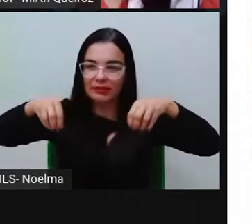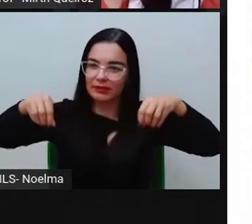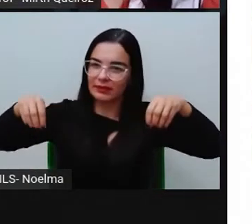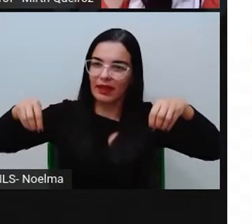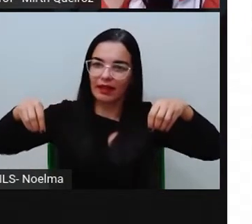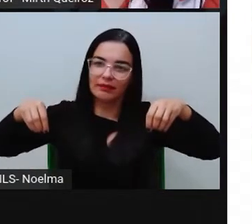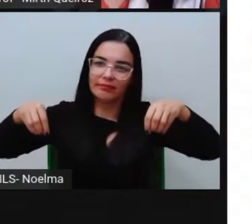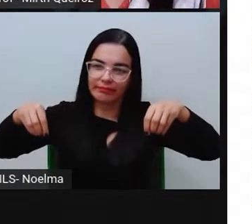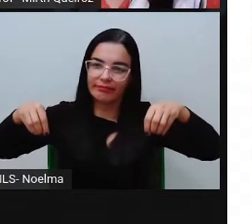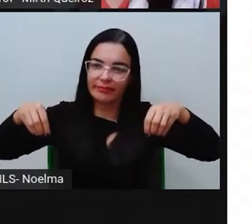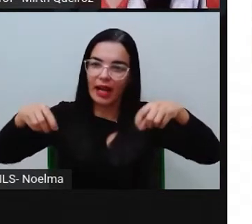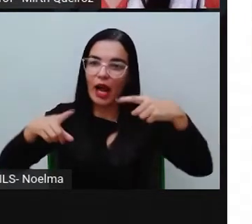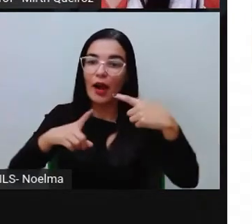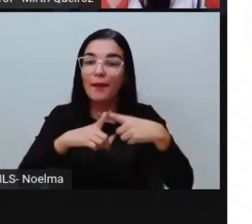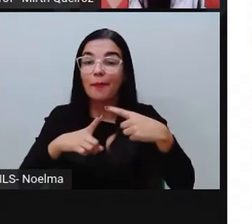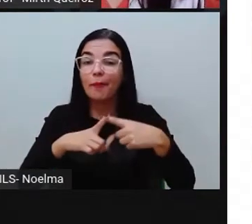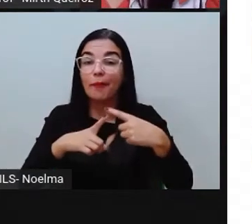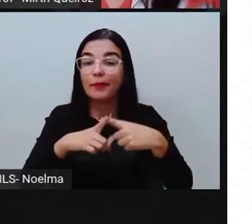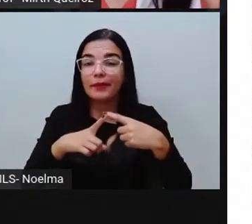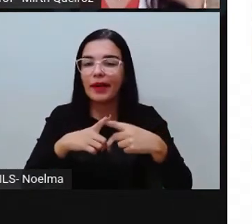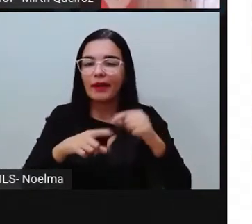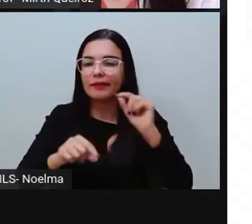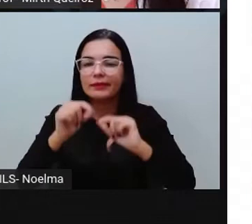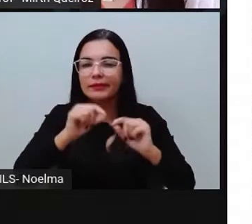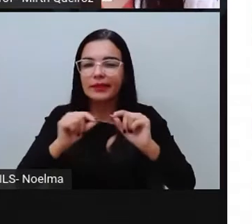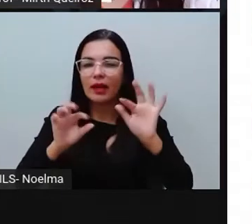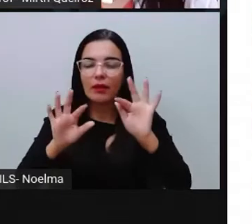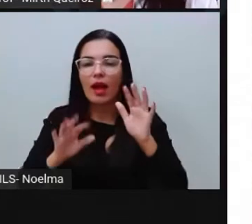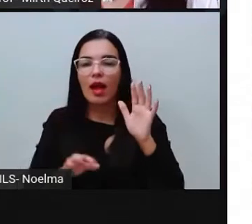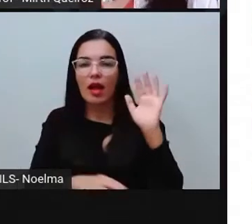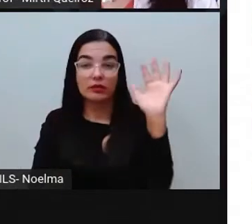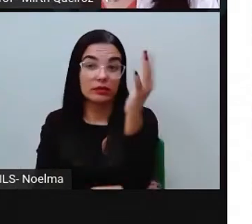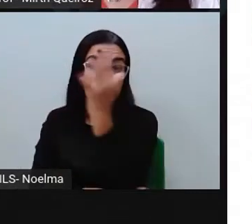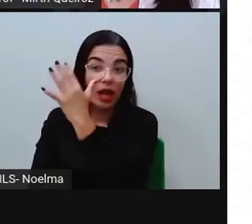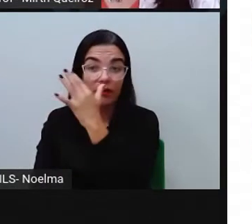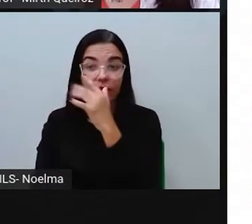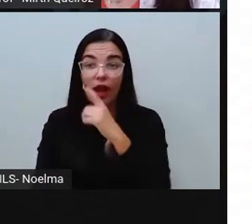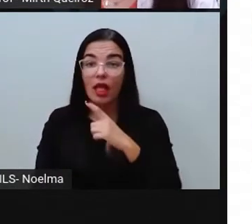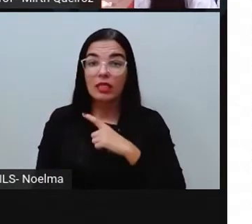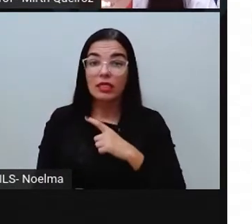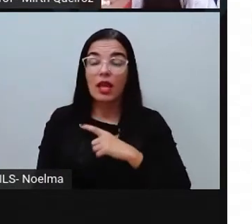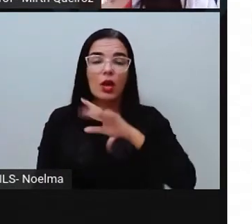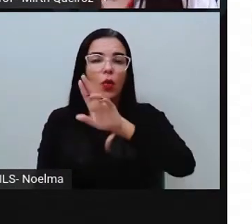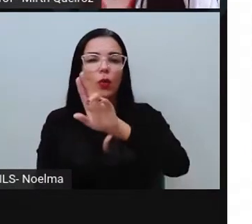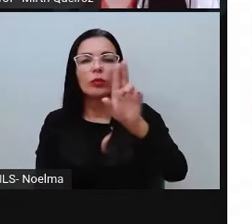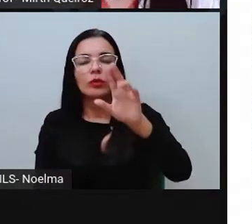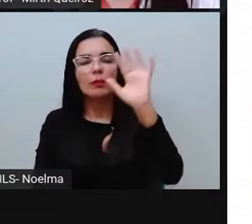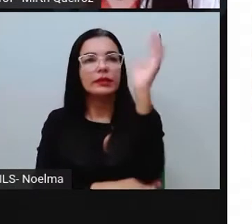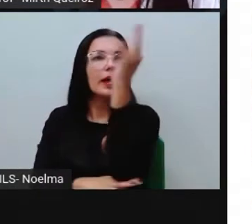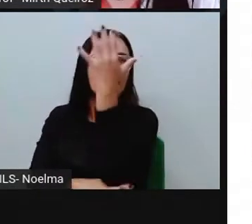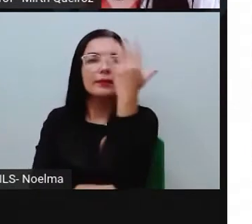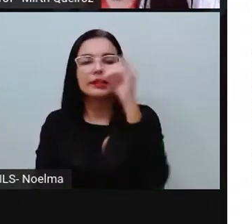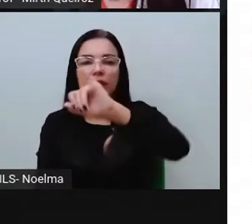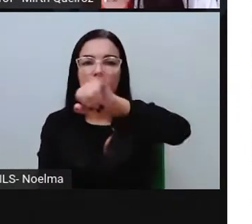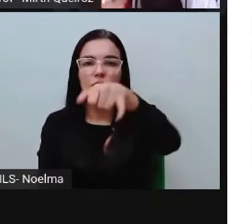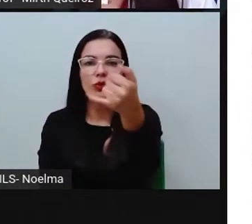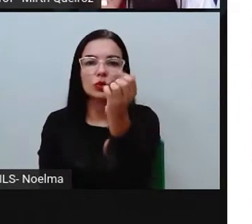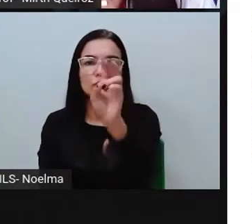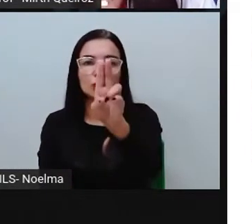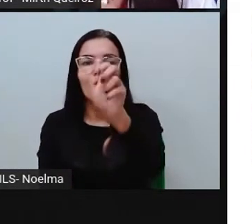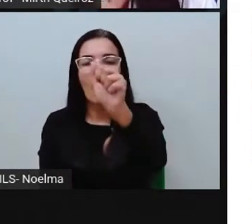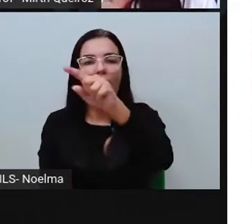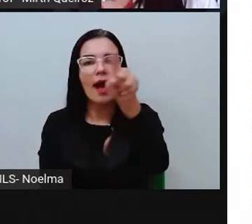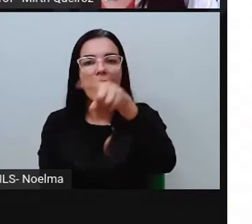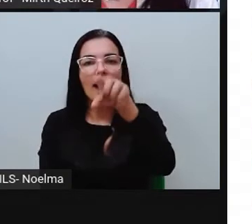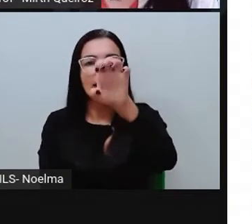flora da Caatinga, nós temos, por exemplo, o juazeiro, nós temos o ipê